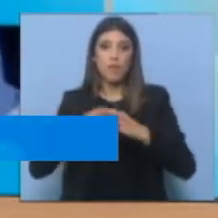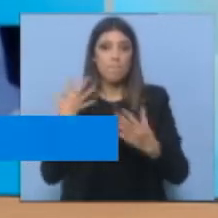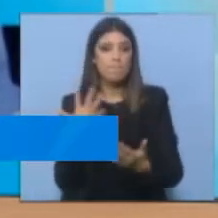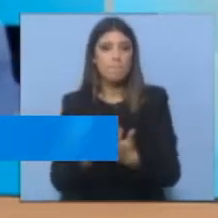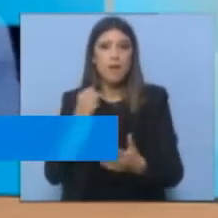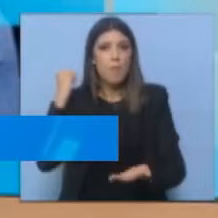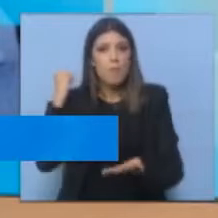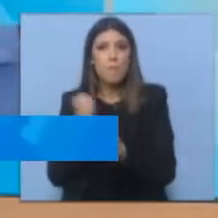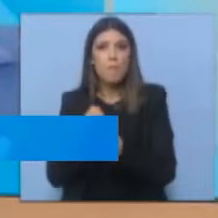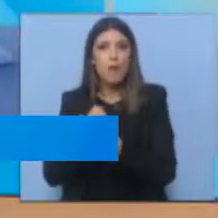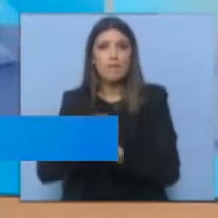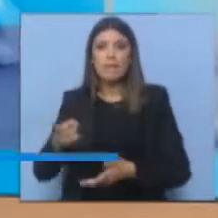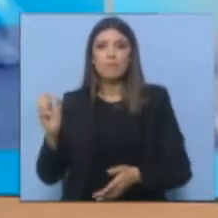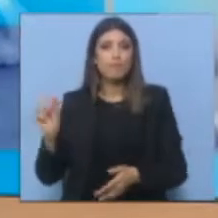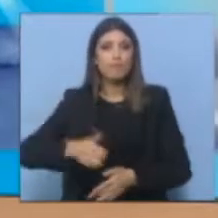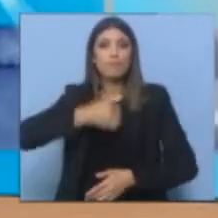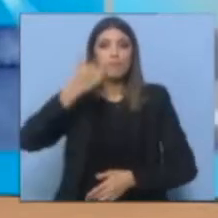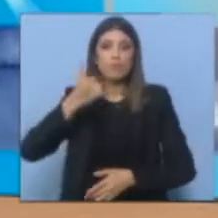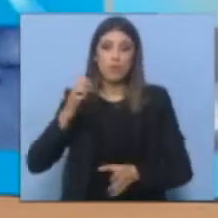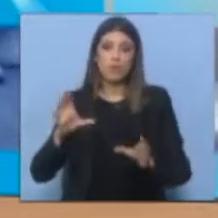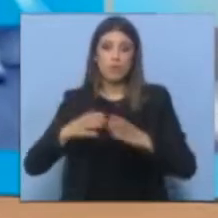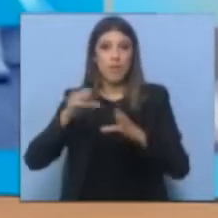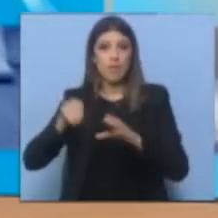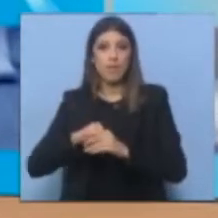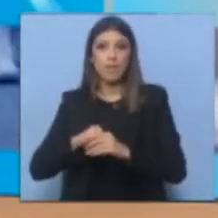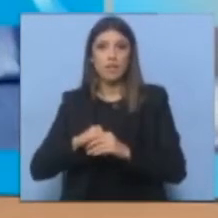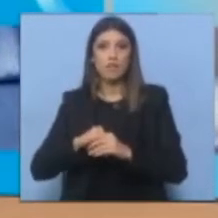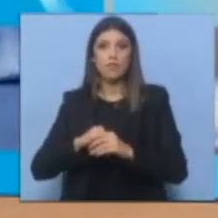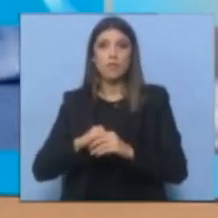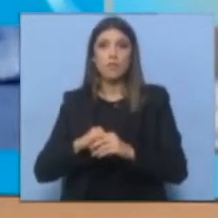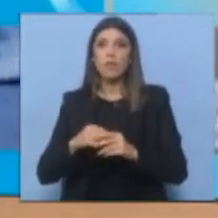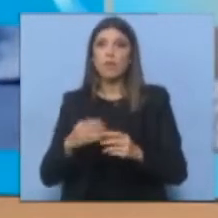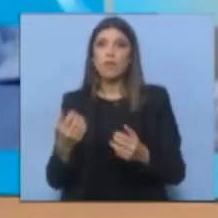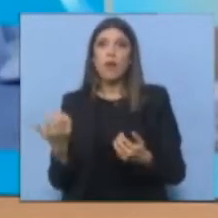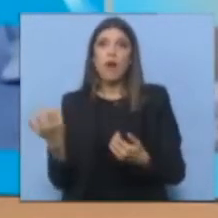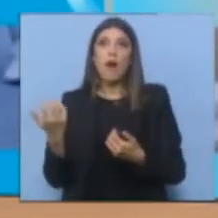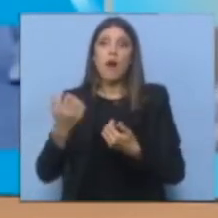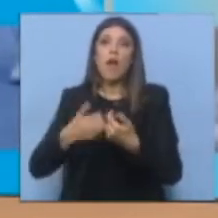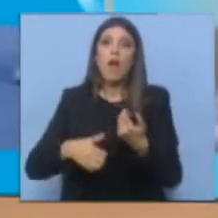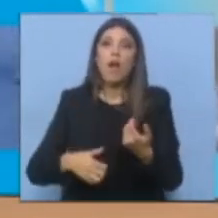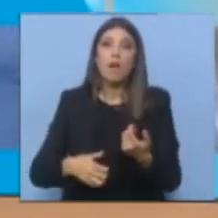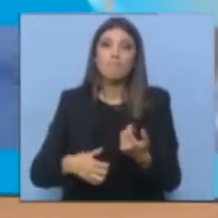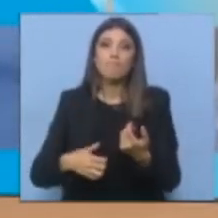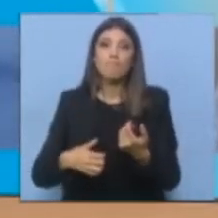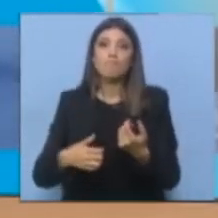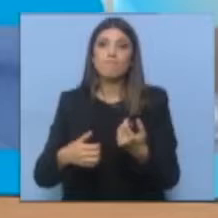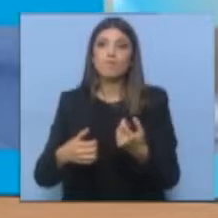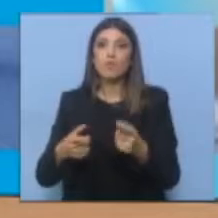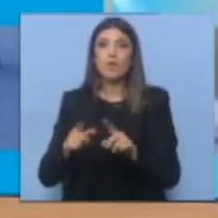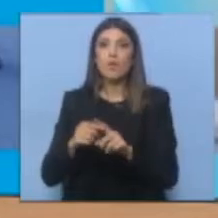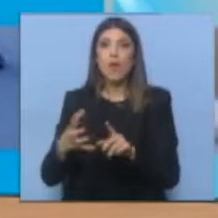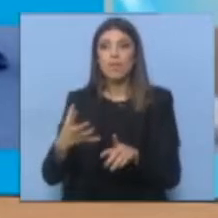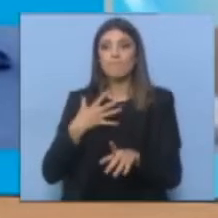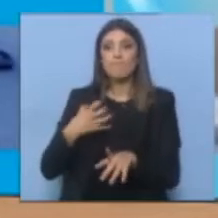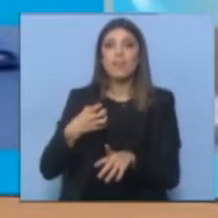comunidade e que, de facto, acabam por ser apanhados no meio de um contexto muitas vezes difícil para a comunidade cristã, mas